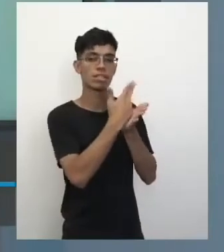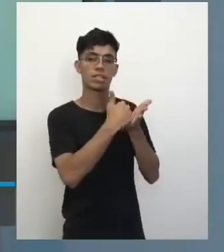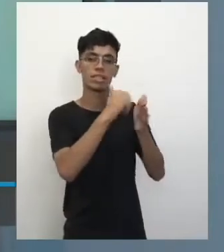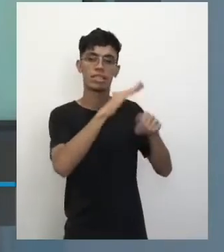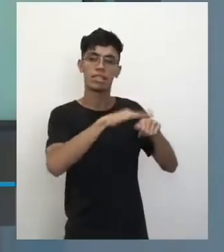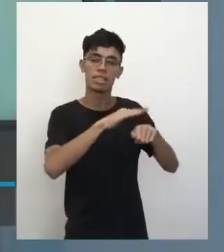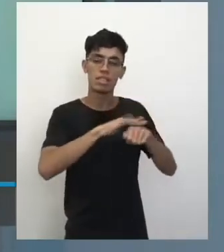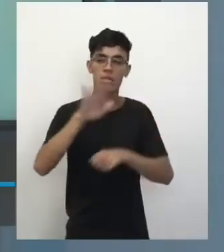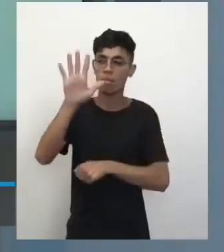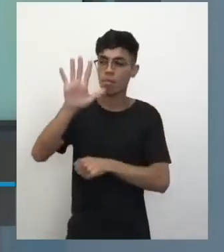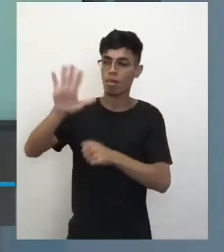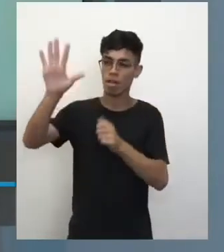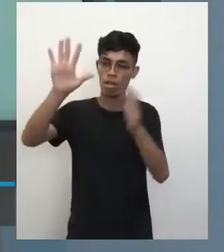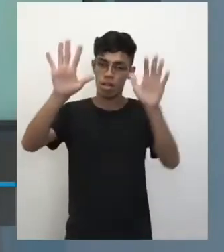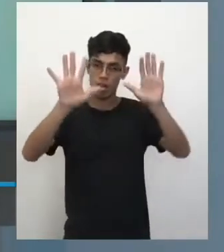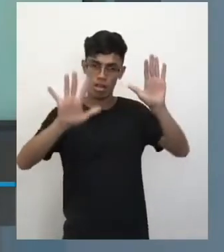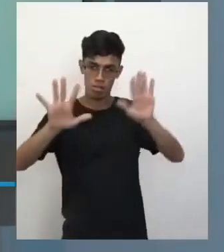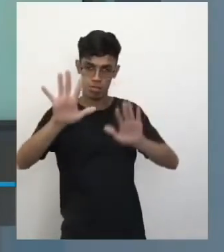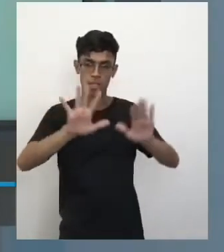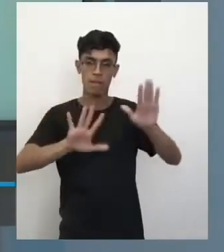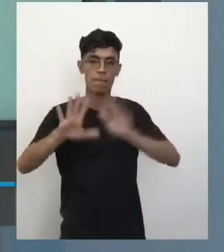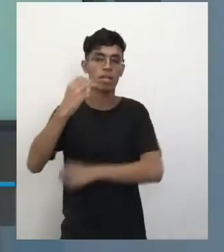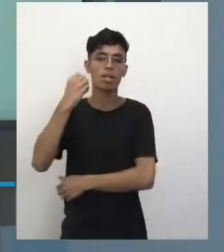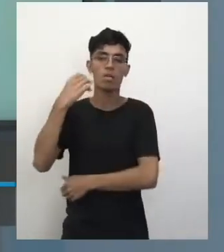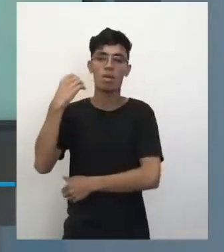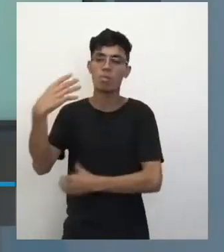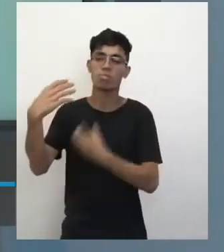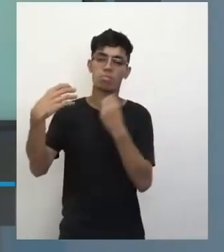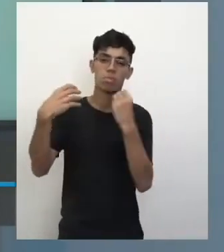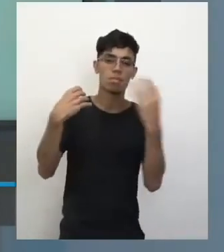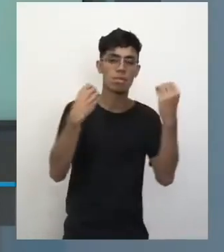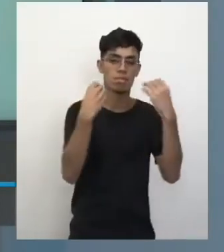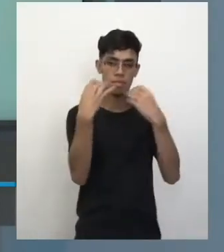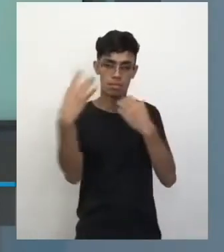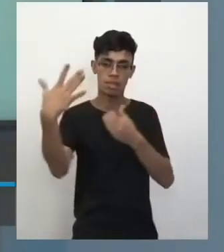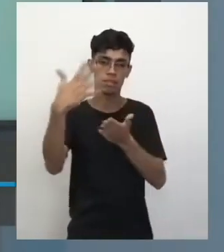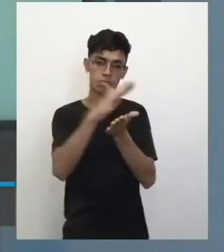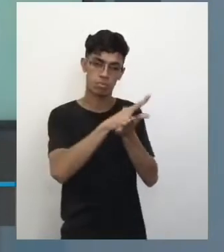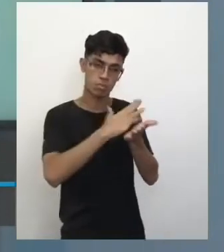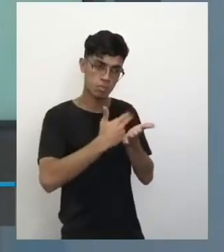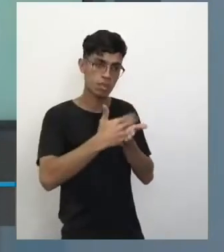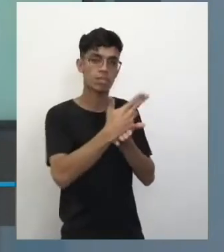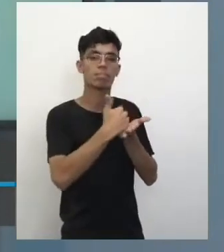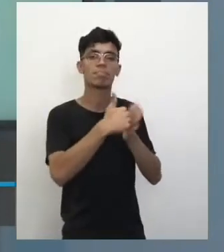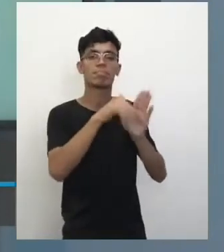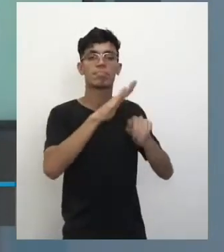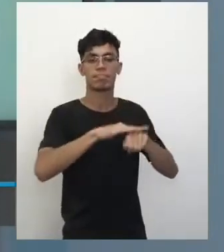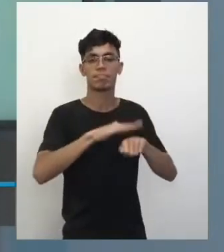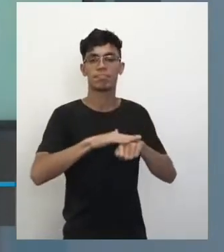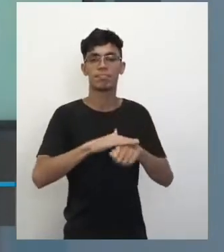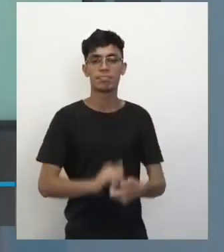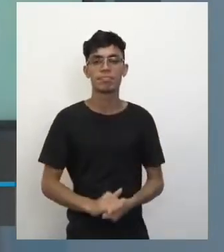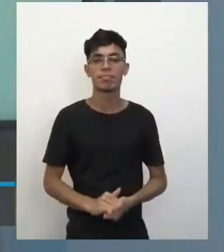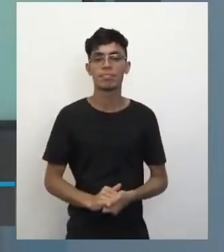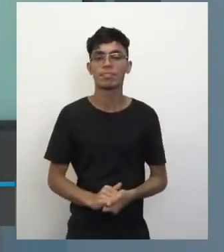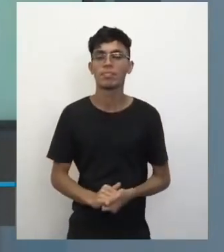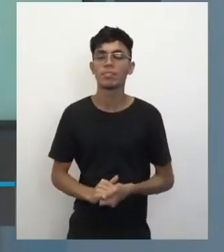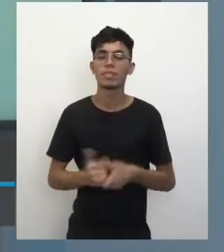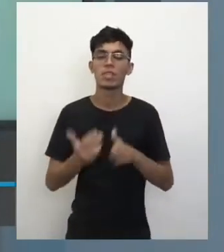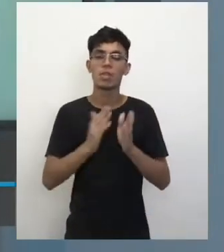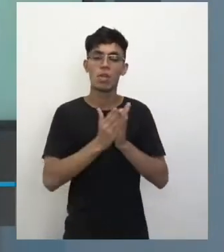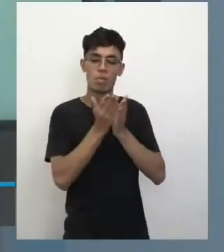as figuras, etc. e tal, dessa viagem. Né? E aí, ele foi parar um navio